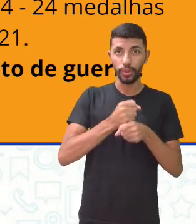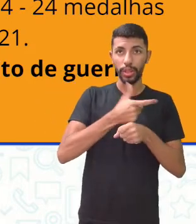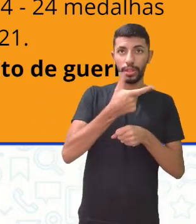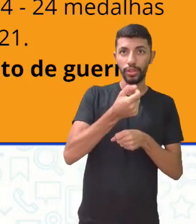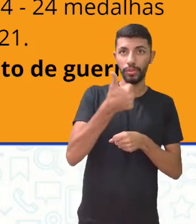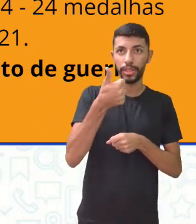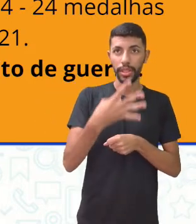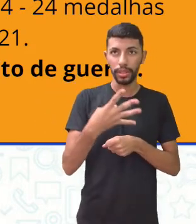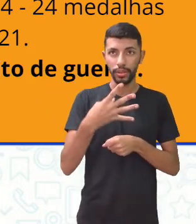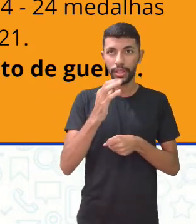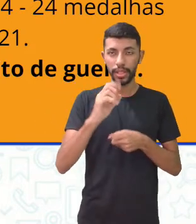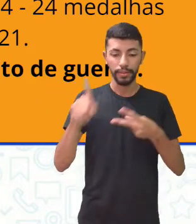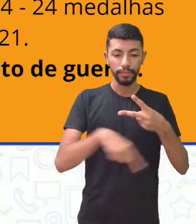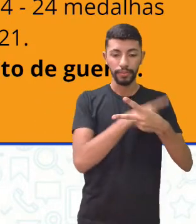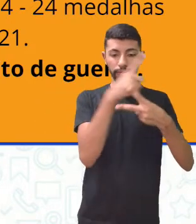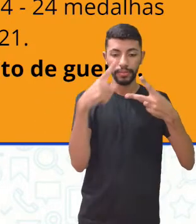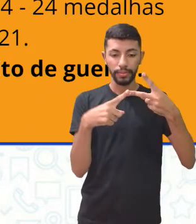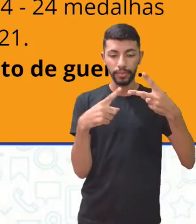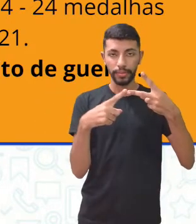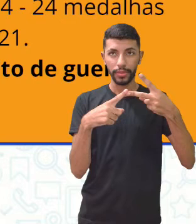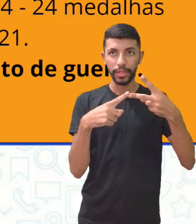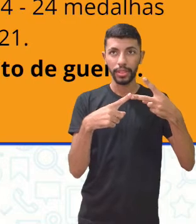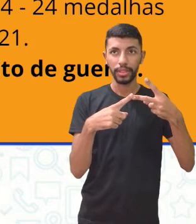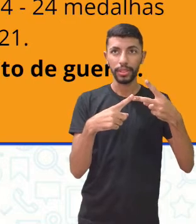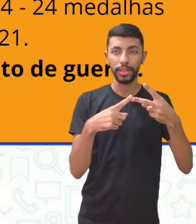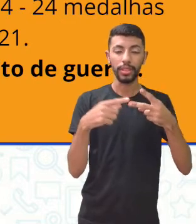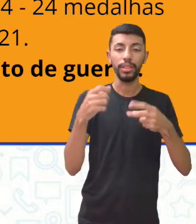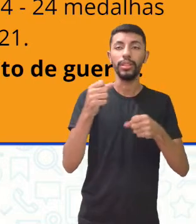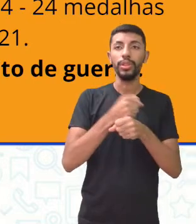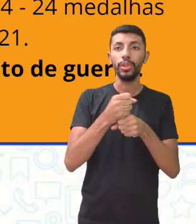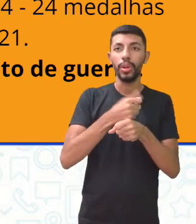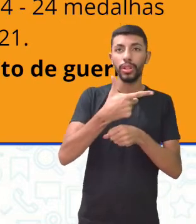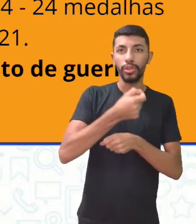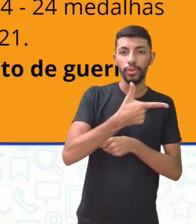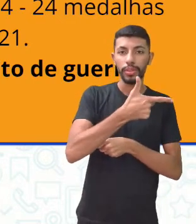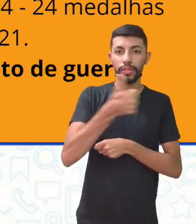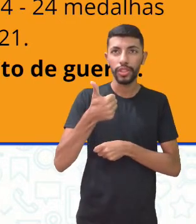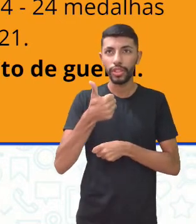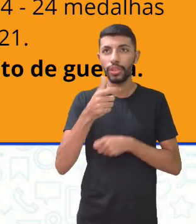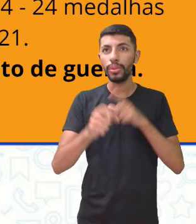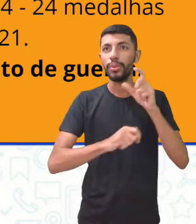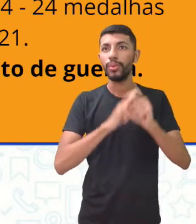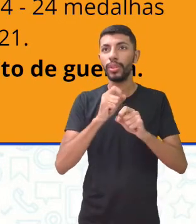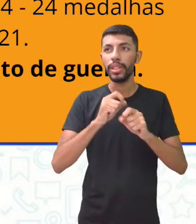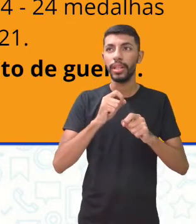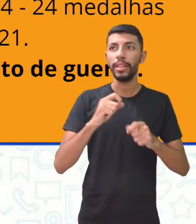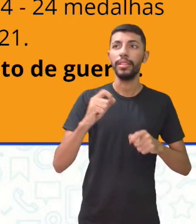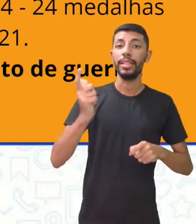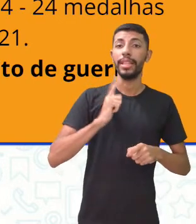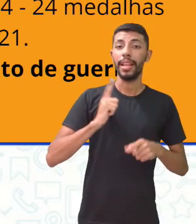2021 esse número subiu exponencialmente para 24. Olha, eu exponencialmente, os professores de matemática vão me matar.